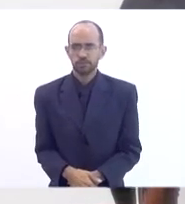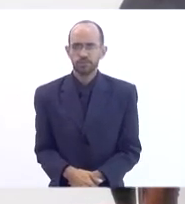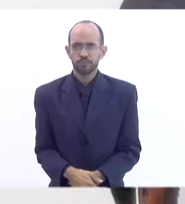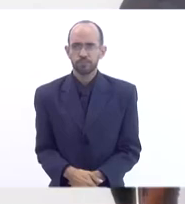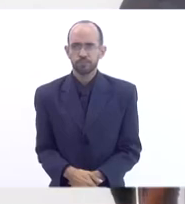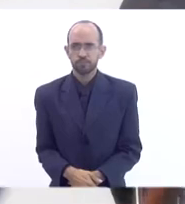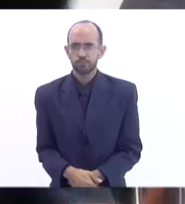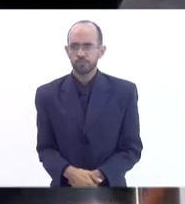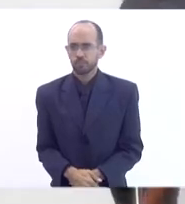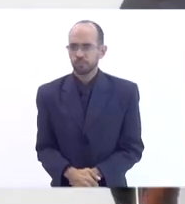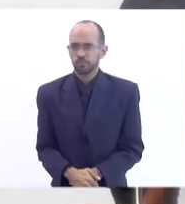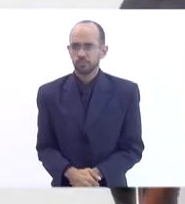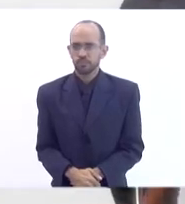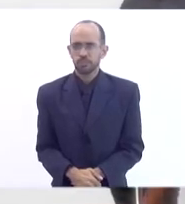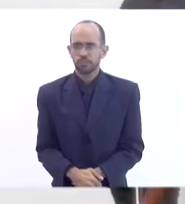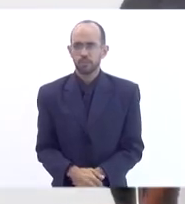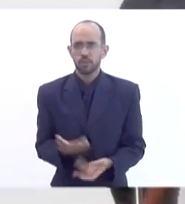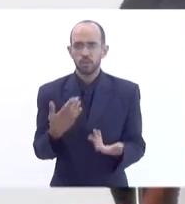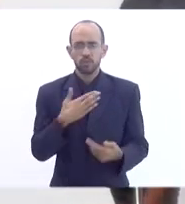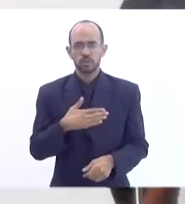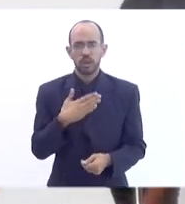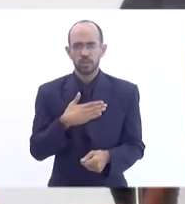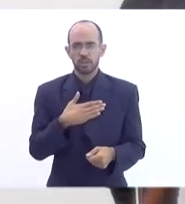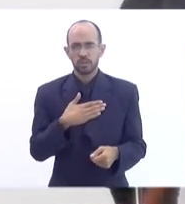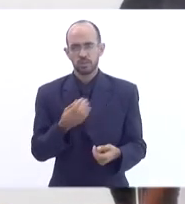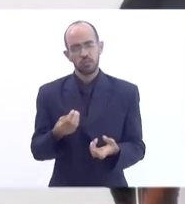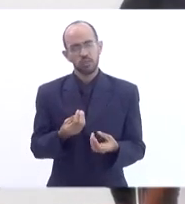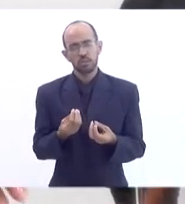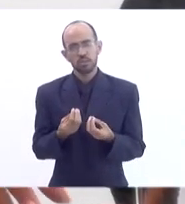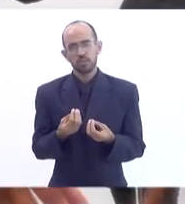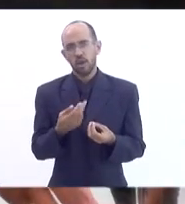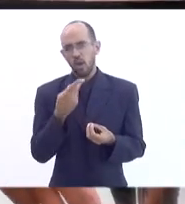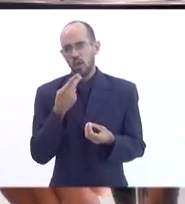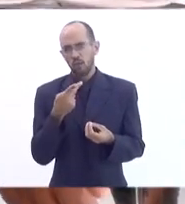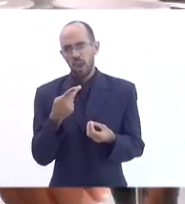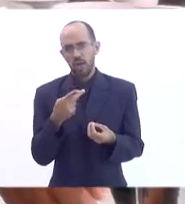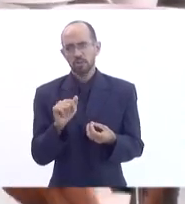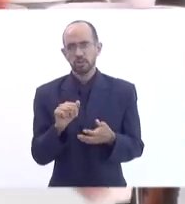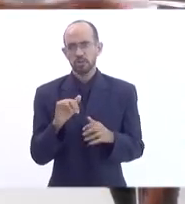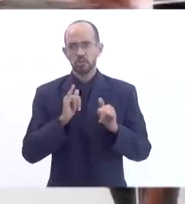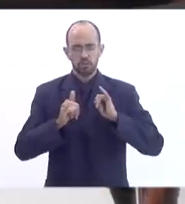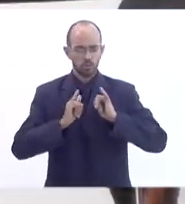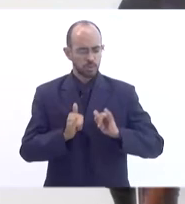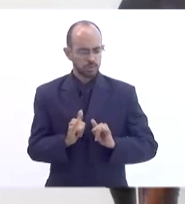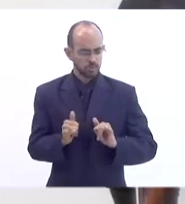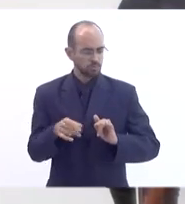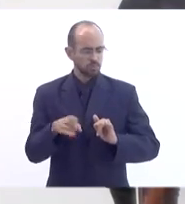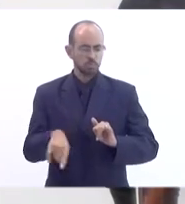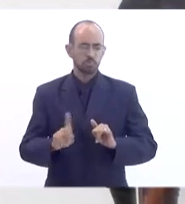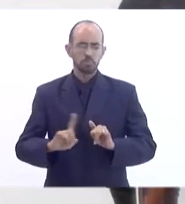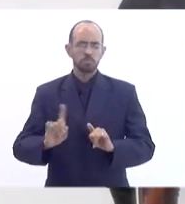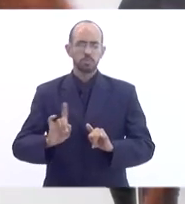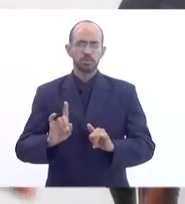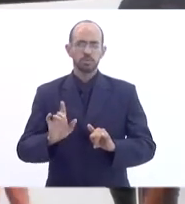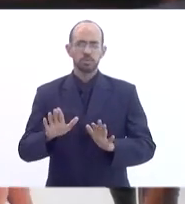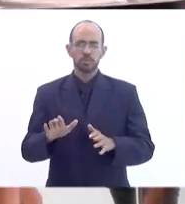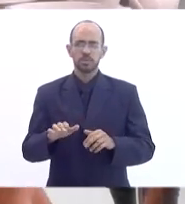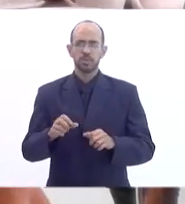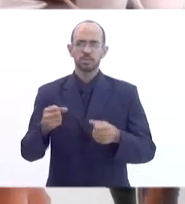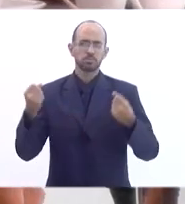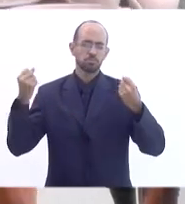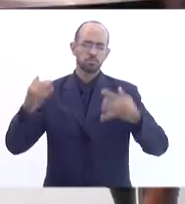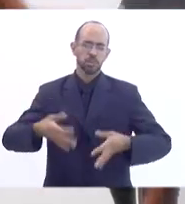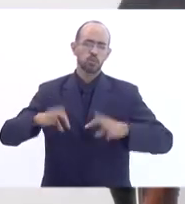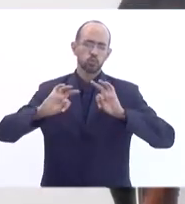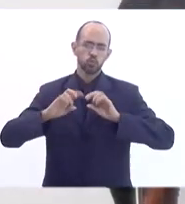de história alguém que possa fazer aqui ou trazer mais alguns dados Não precisa trazer é mas eu acho que é que é